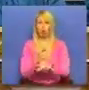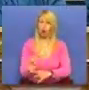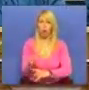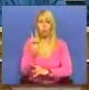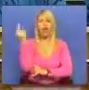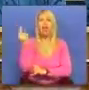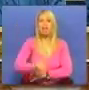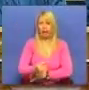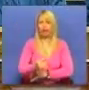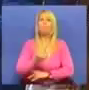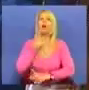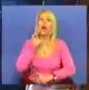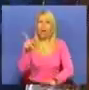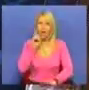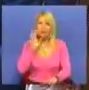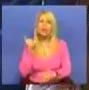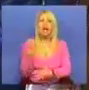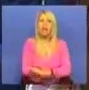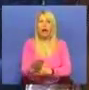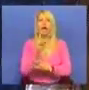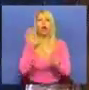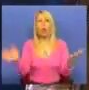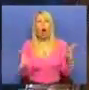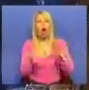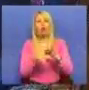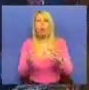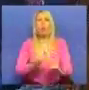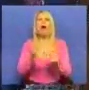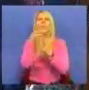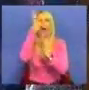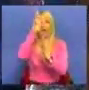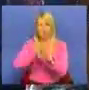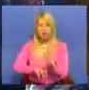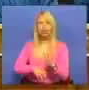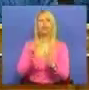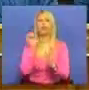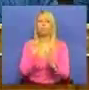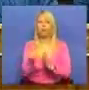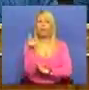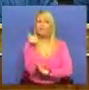nenhuma concertação e que essa descida tem um efeito no preço dos ginásios. Terminou o seu tempo.